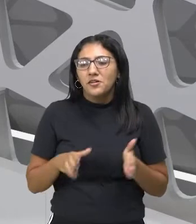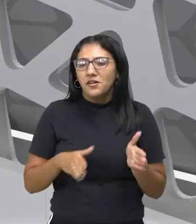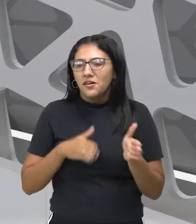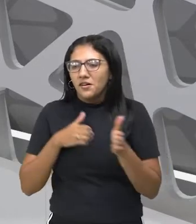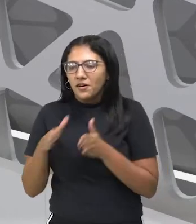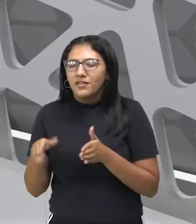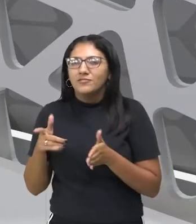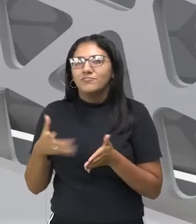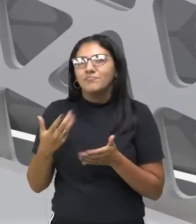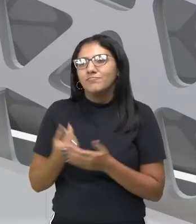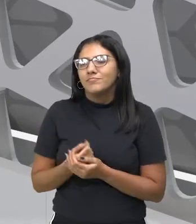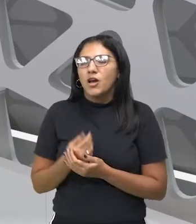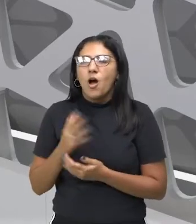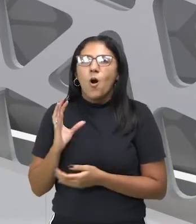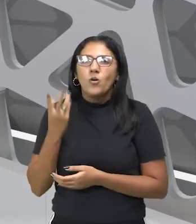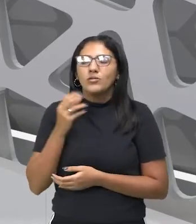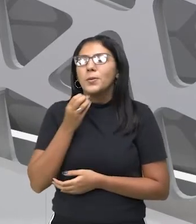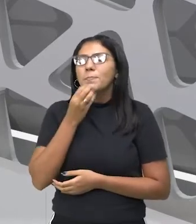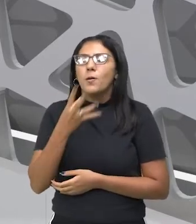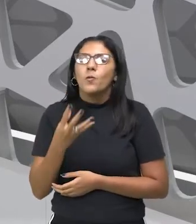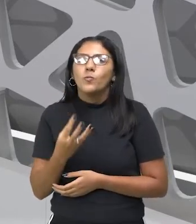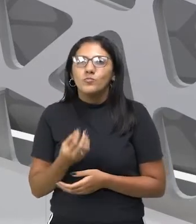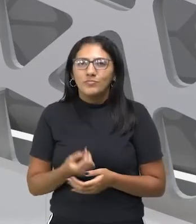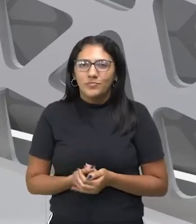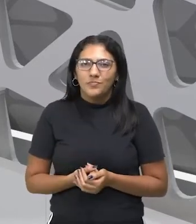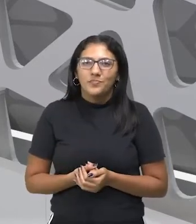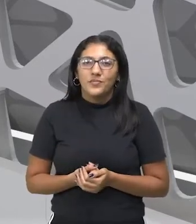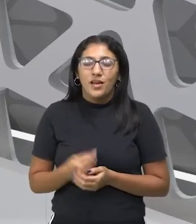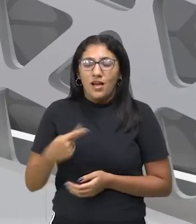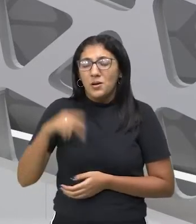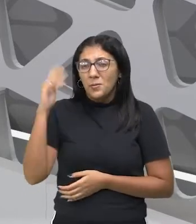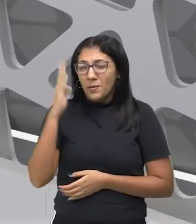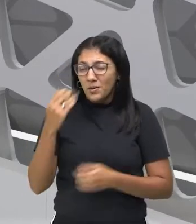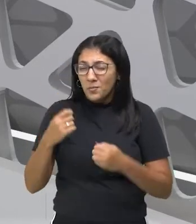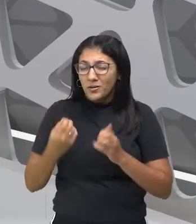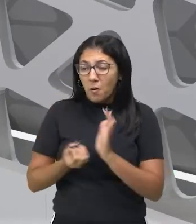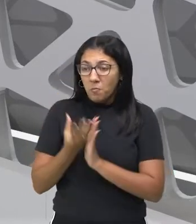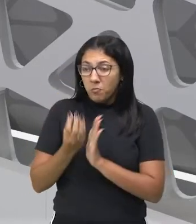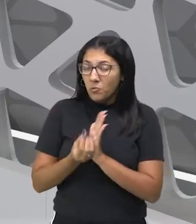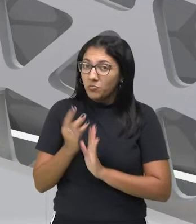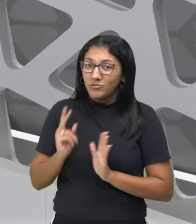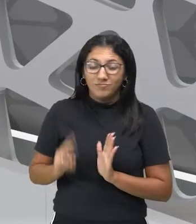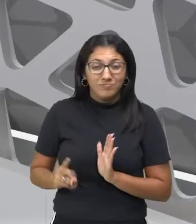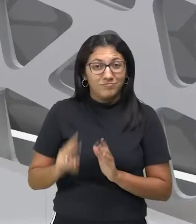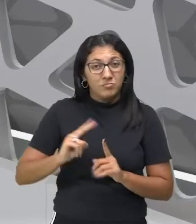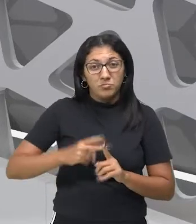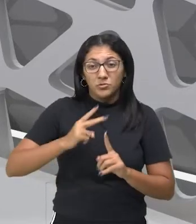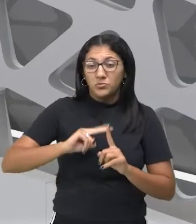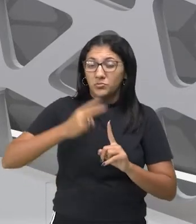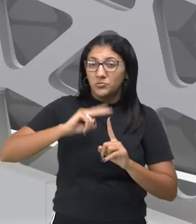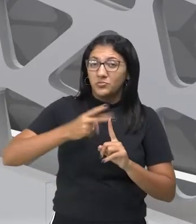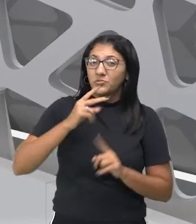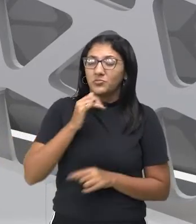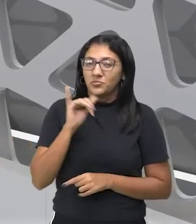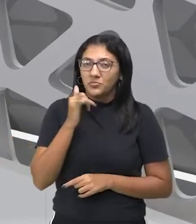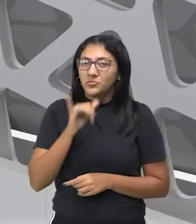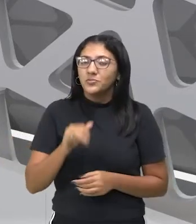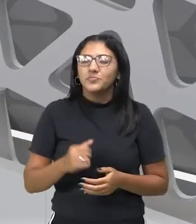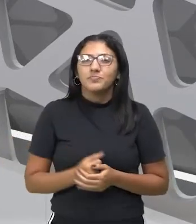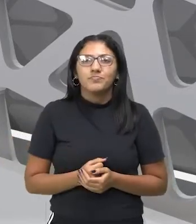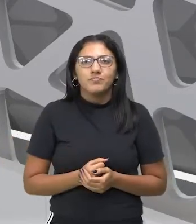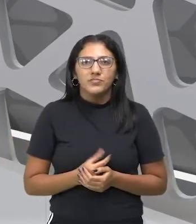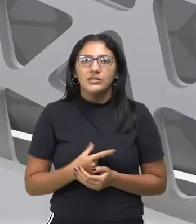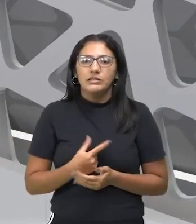ditas vantagens, porque o Brasil ele precisa cada vez mais produzir energia elétrica. Então, ainda há cada vez